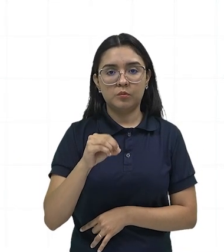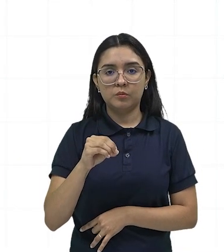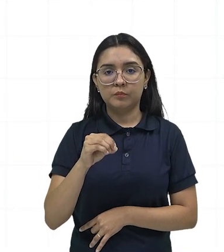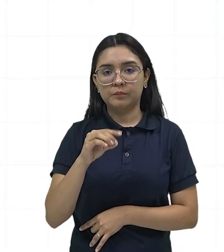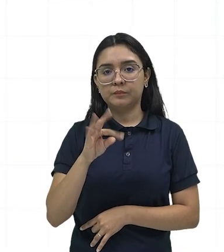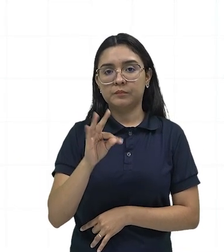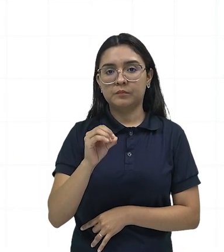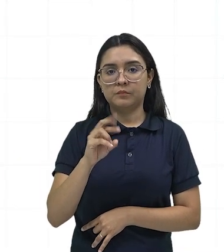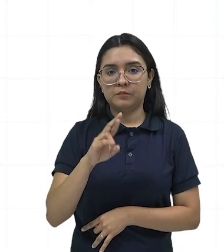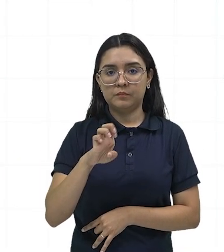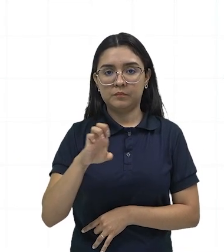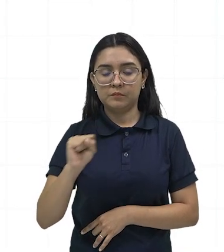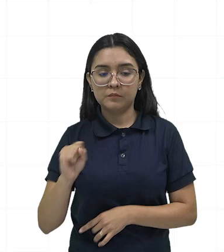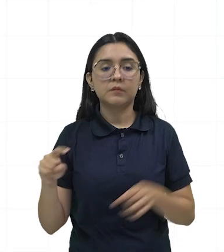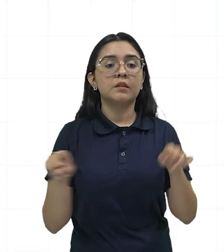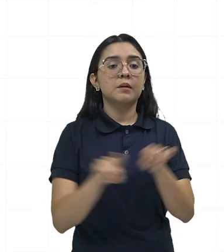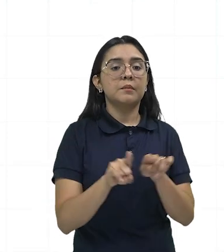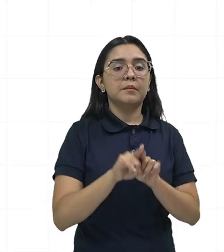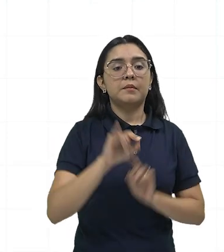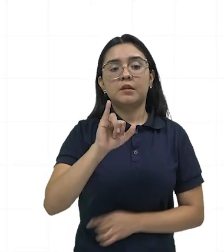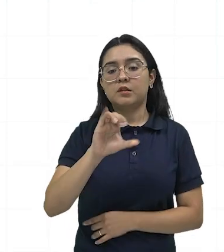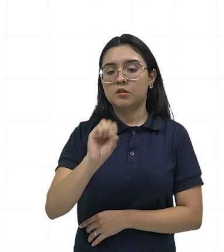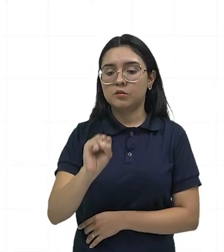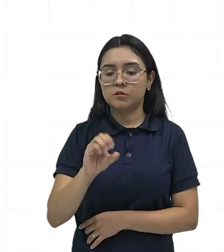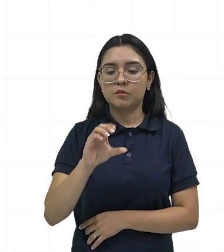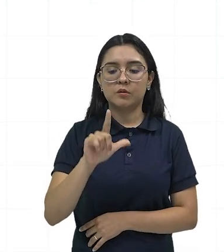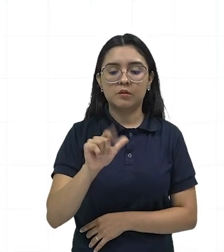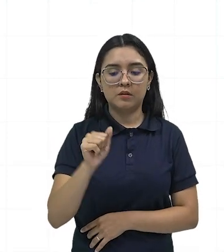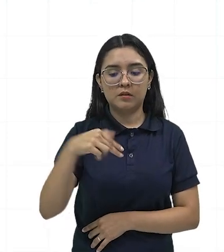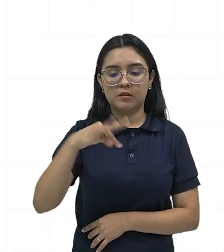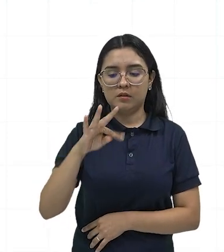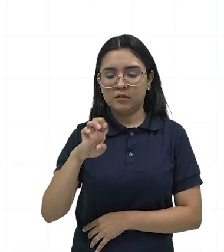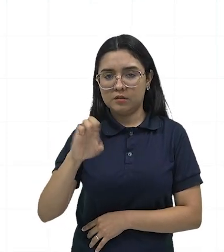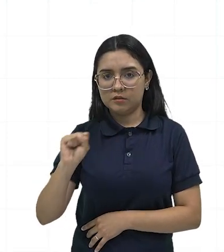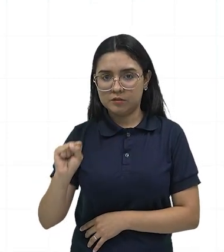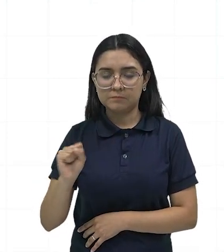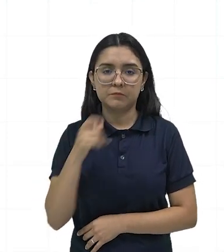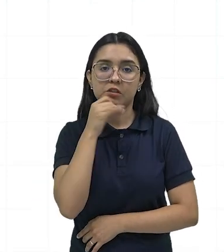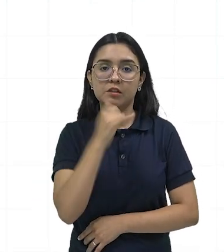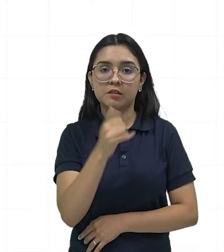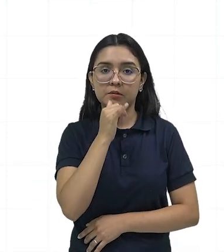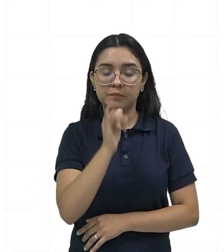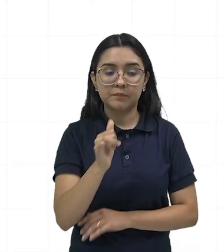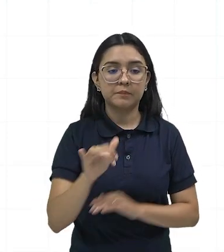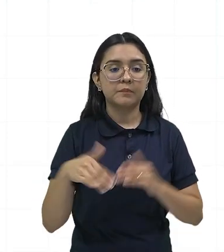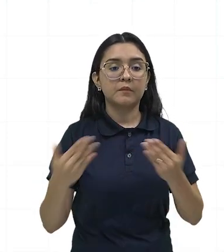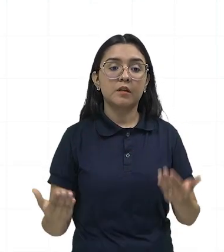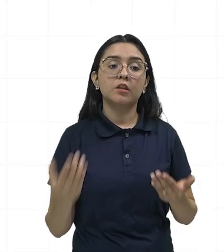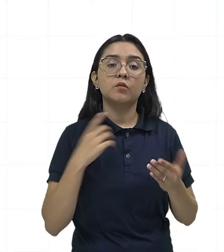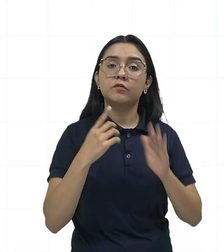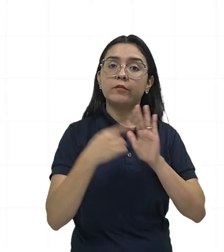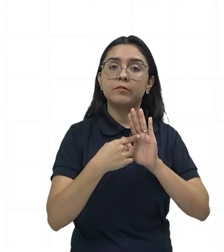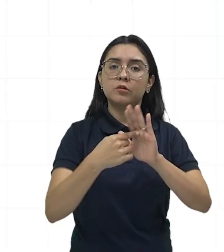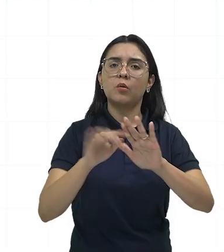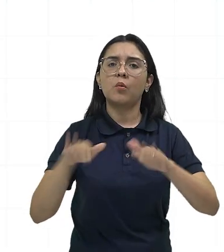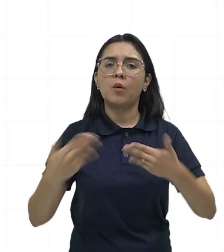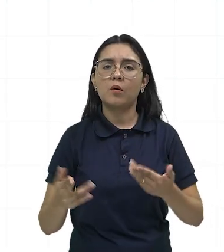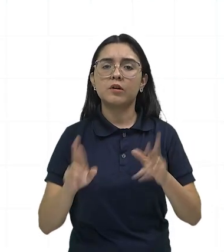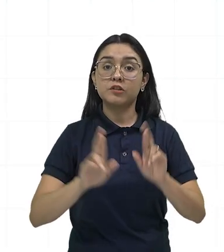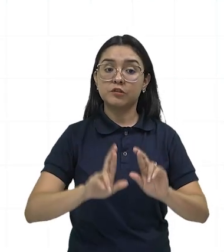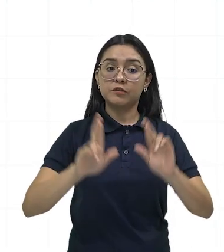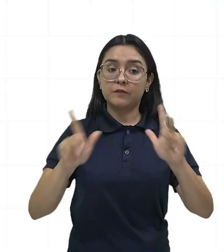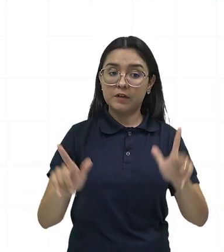de eletricidade, né? Então, é importante que a gente coloque desde o início a diferença